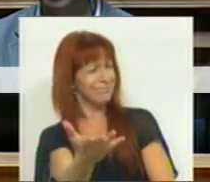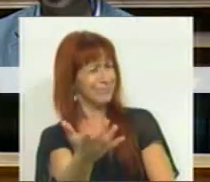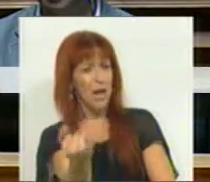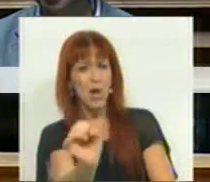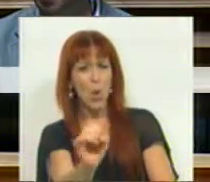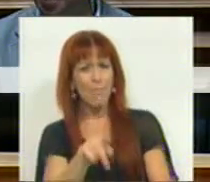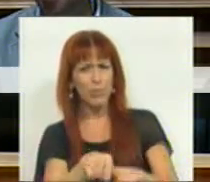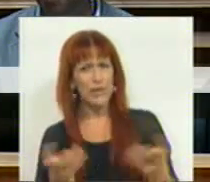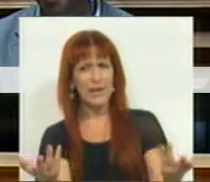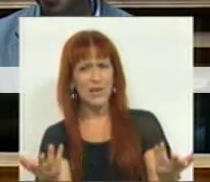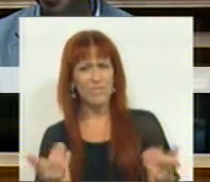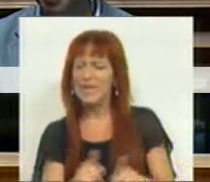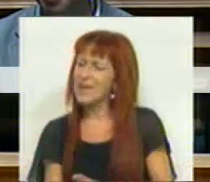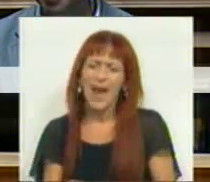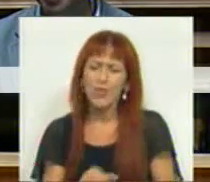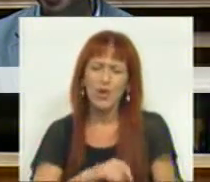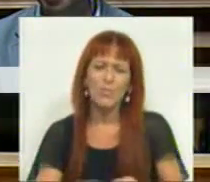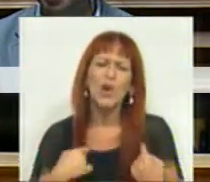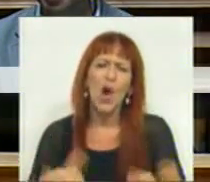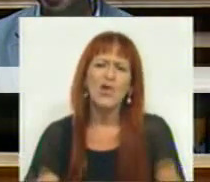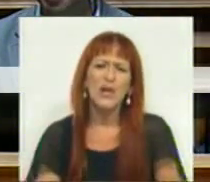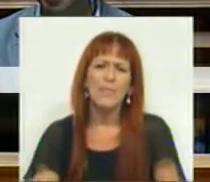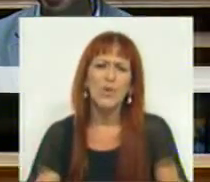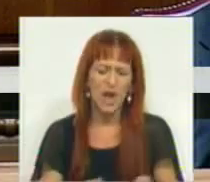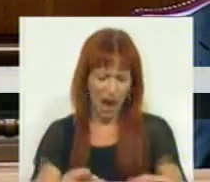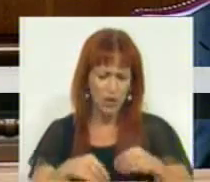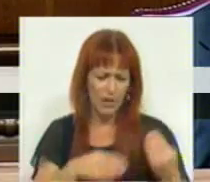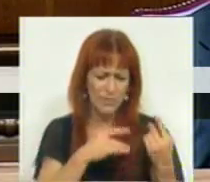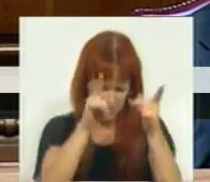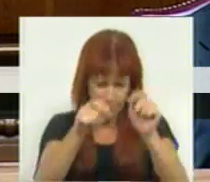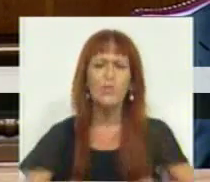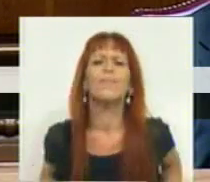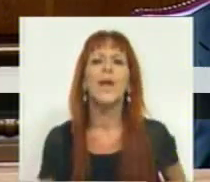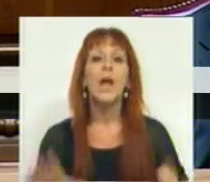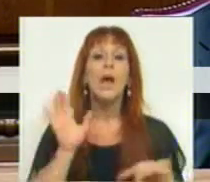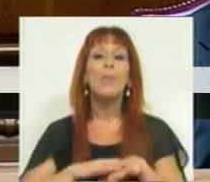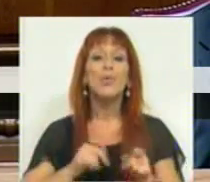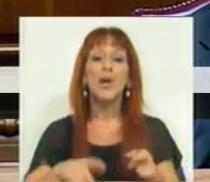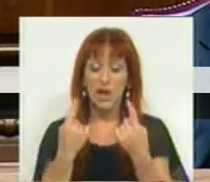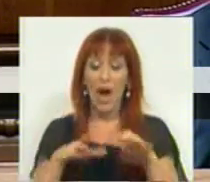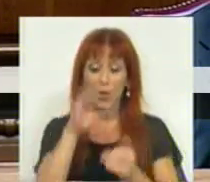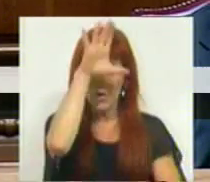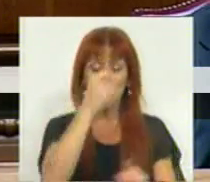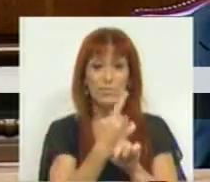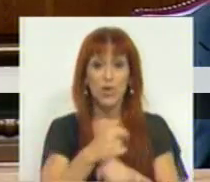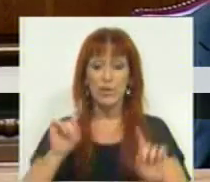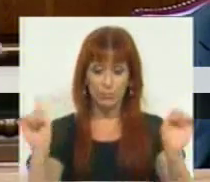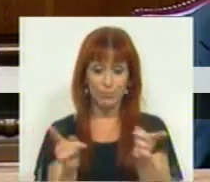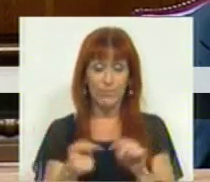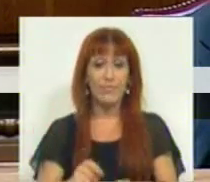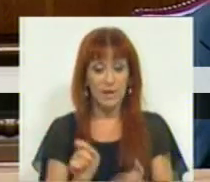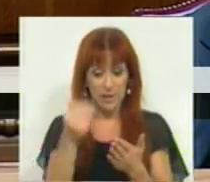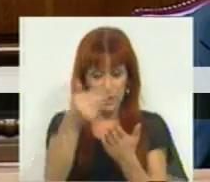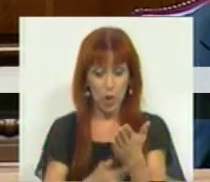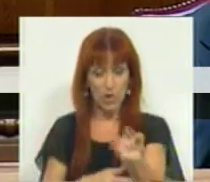não ter políticas. Não, senhor deputado, nós temos assumido as nossas responsabilidades. Relativamente ao Conselho de Ministros, o briefing e a